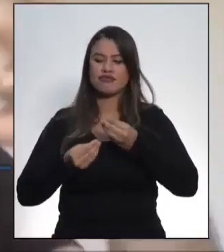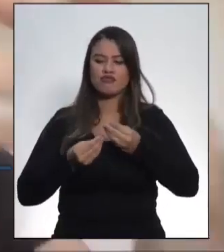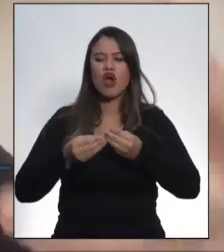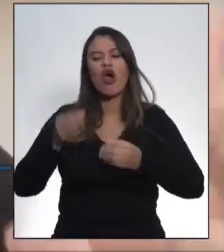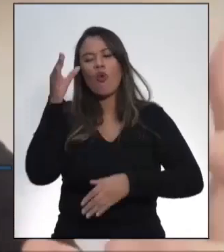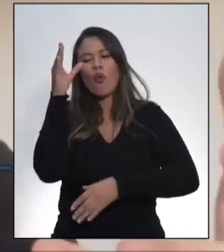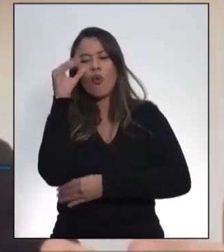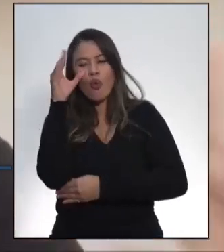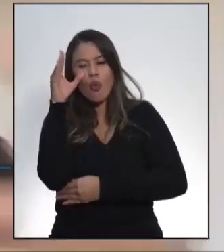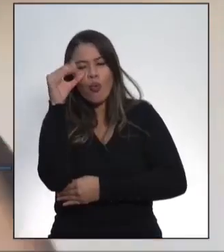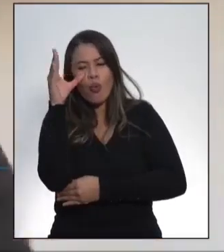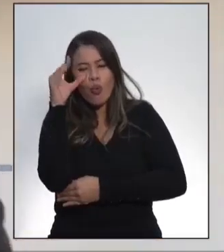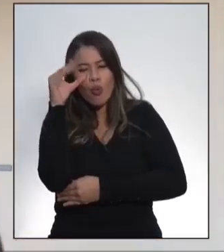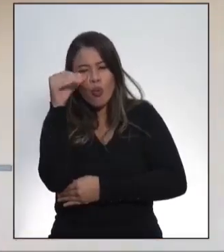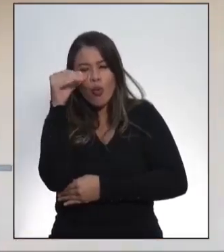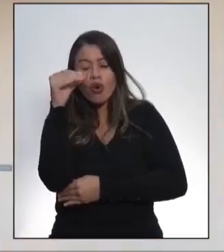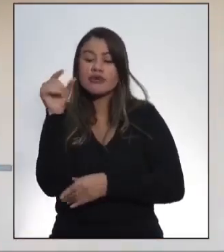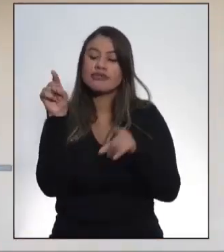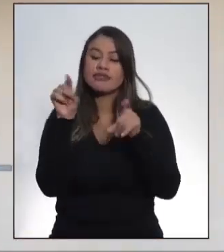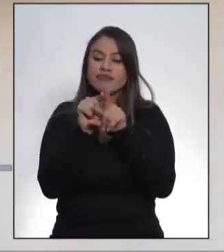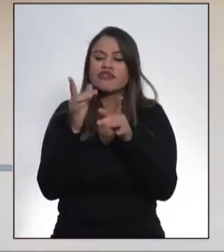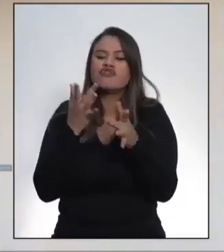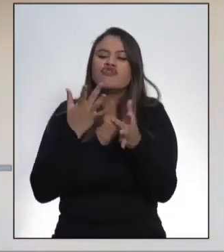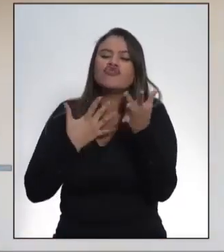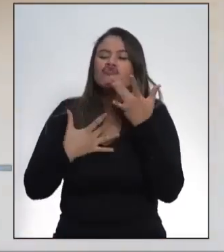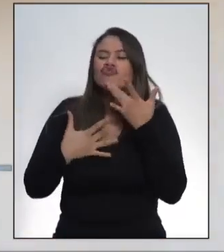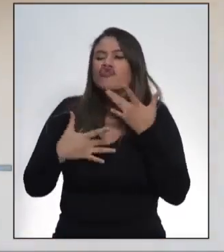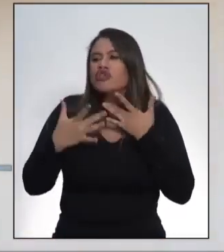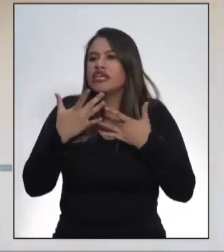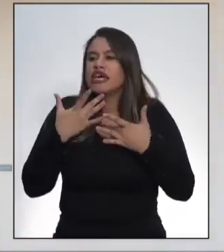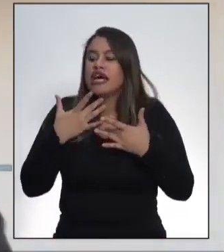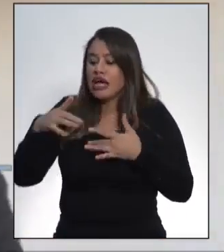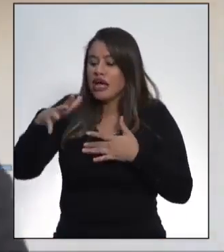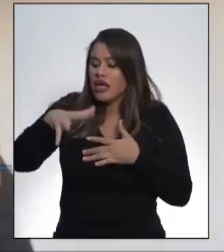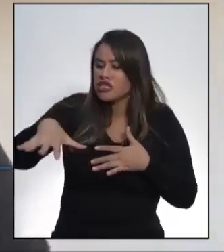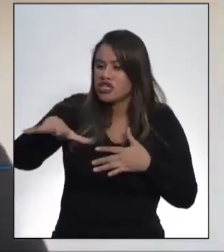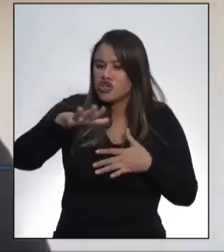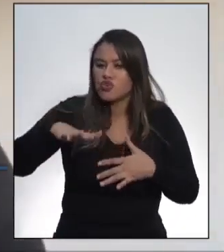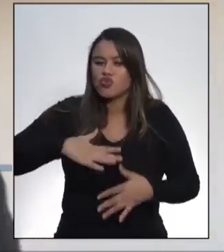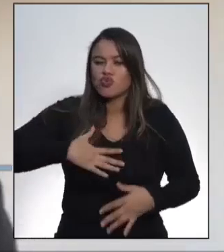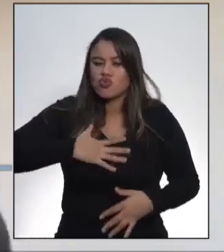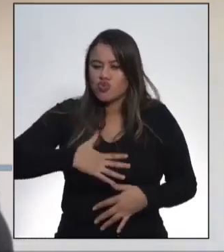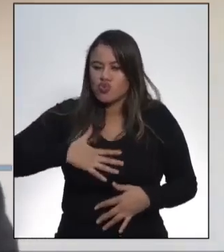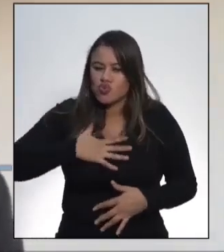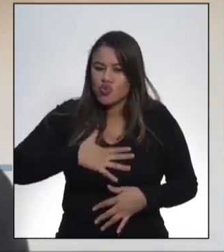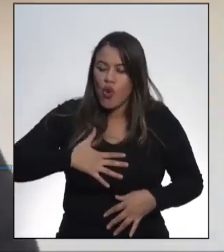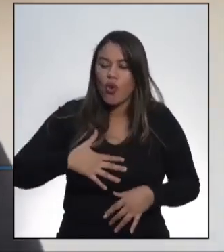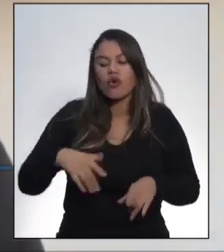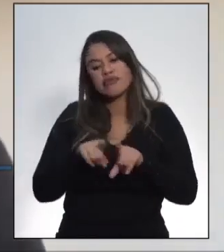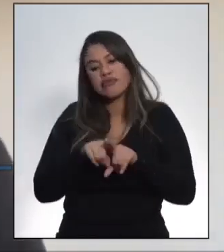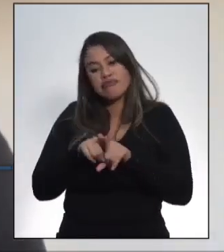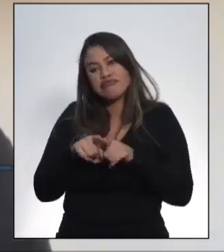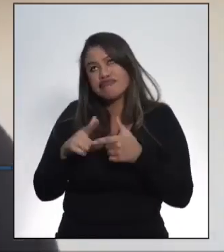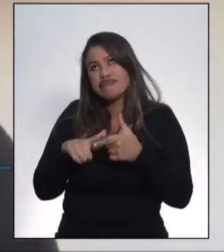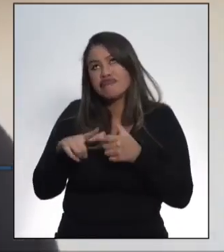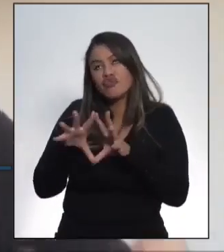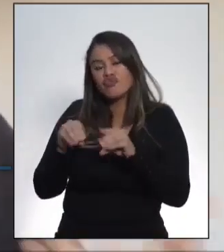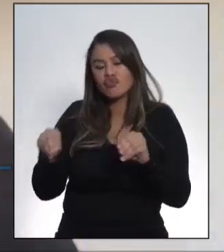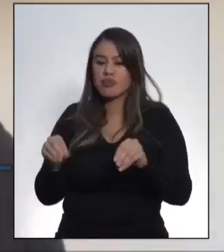resolver um problema dentro de um setor que você gosta. Se você gosta do setor de moda,